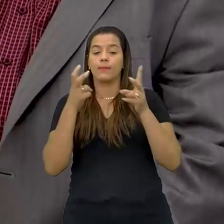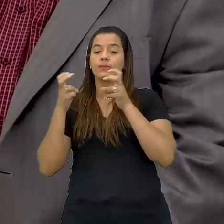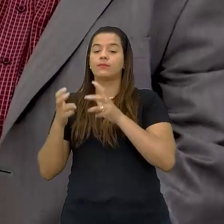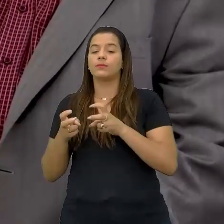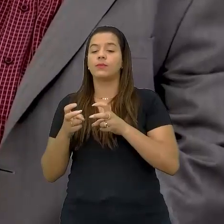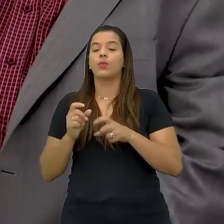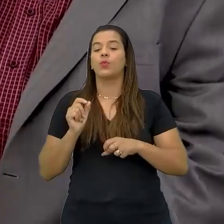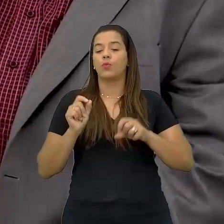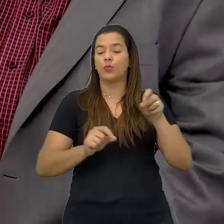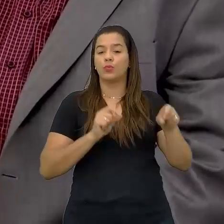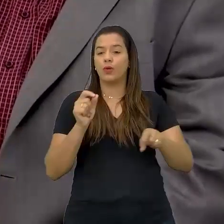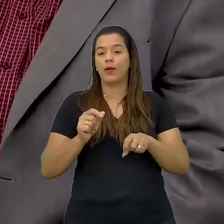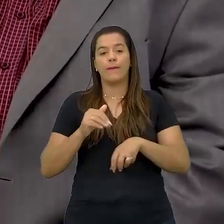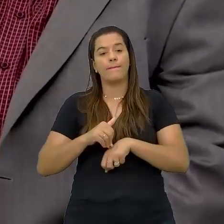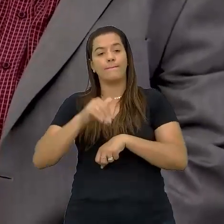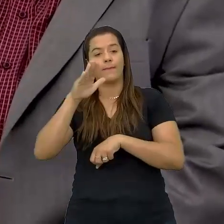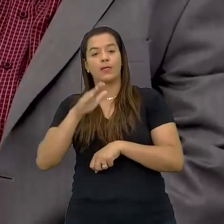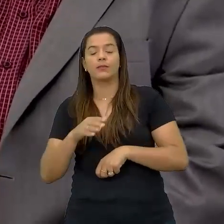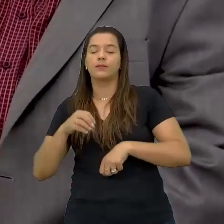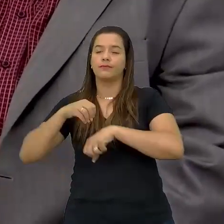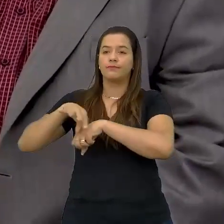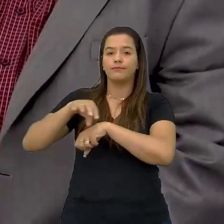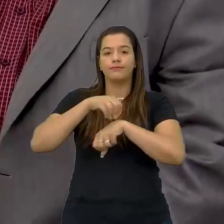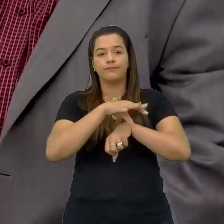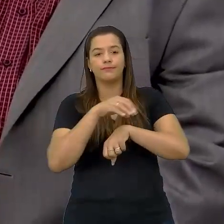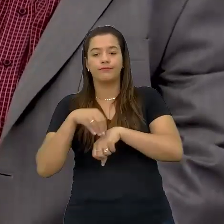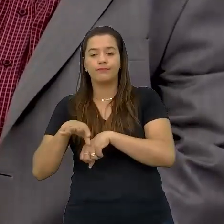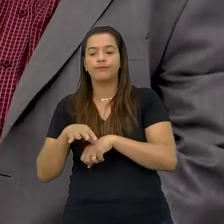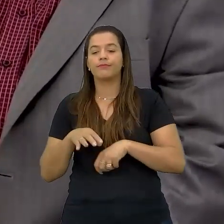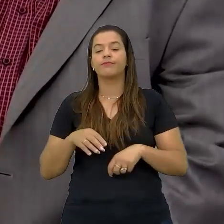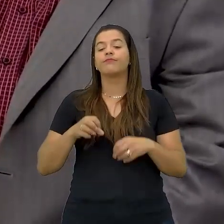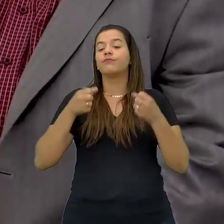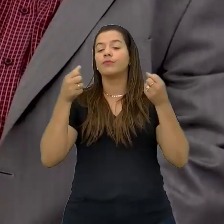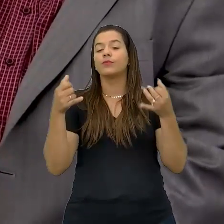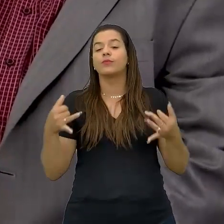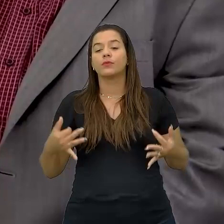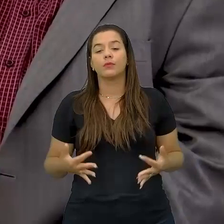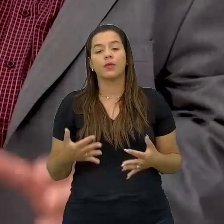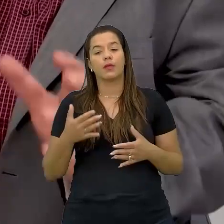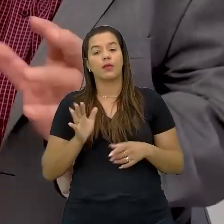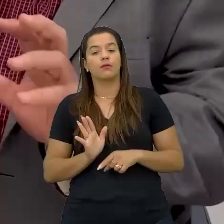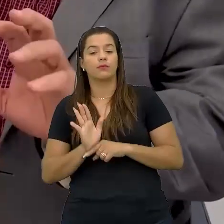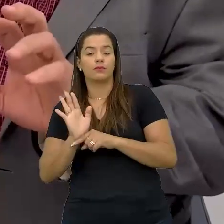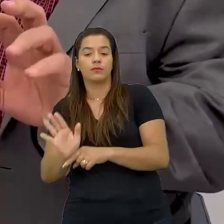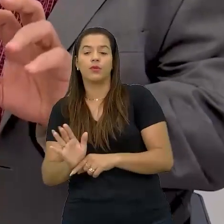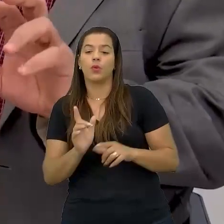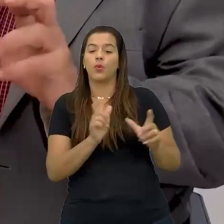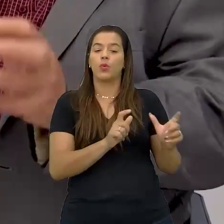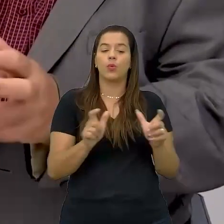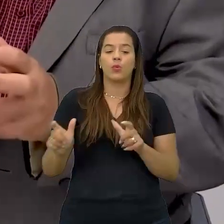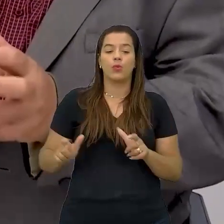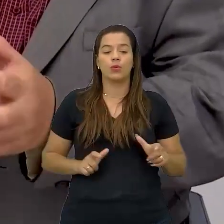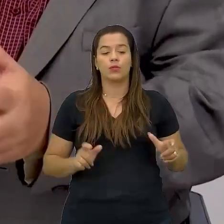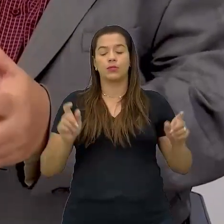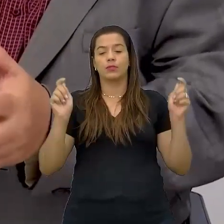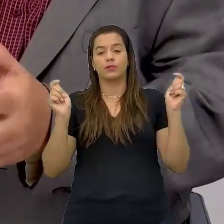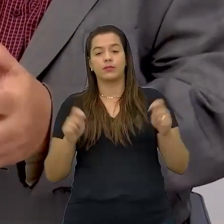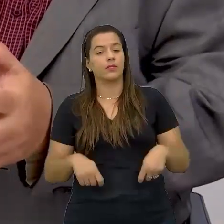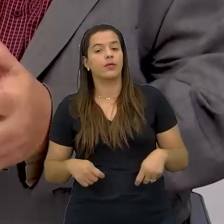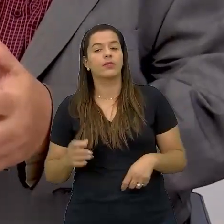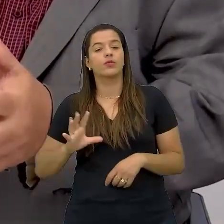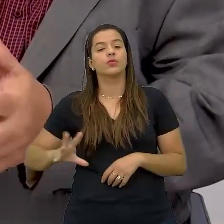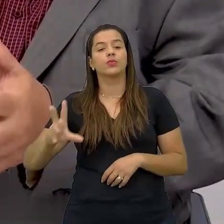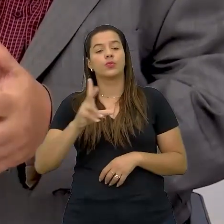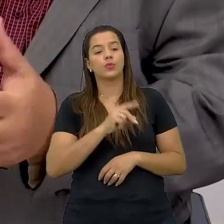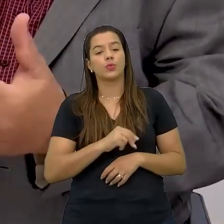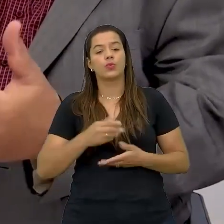curadoria é muito mais a orientação de disponibilidades do que, de fato, a construção de locais onde você encerra aquele